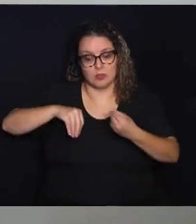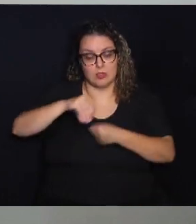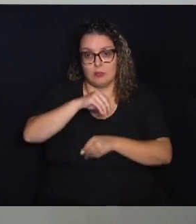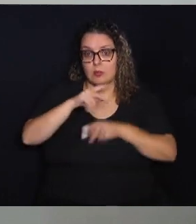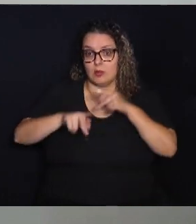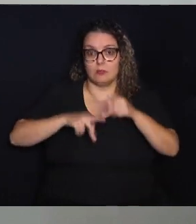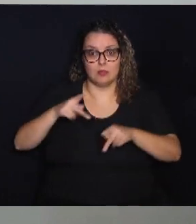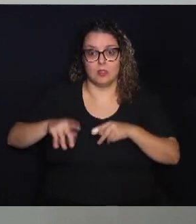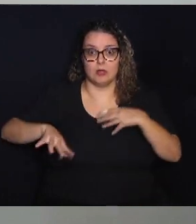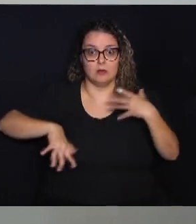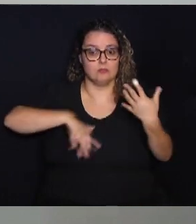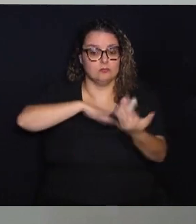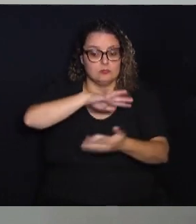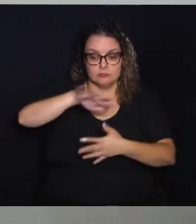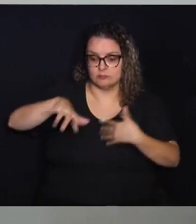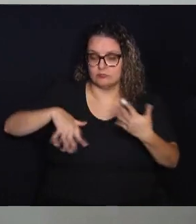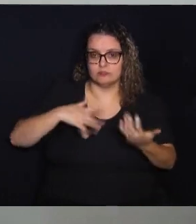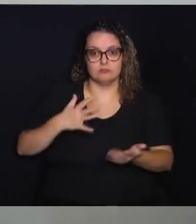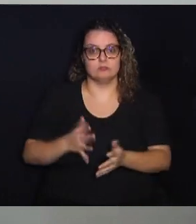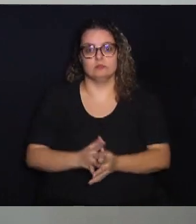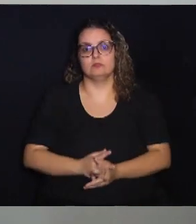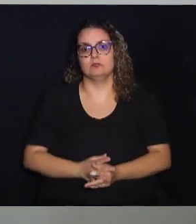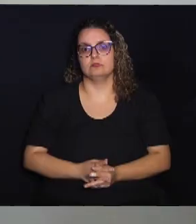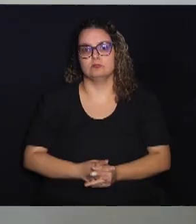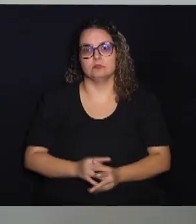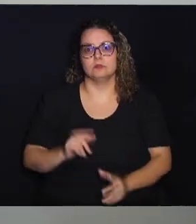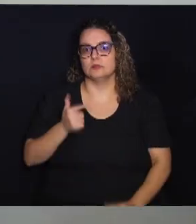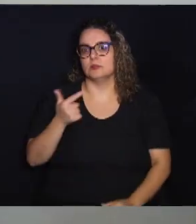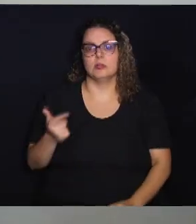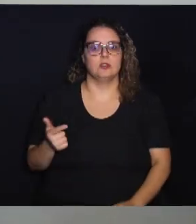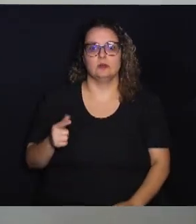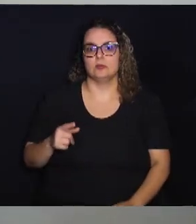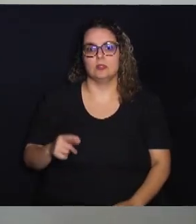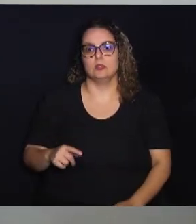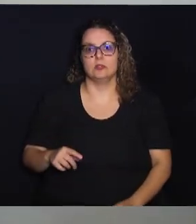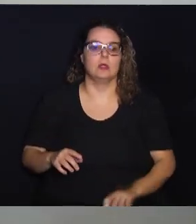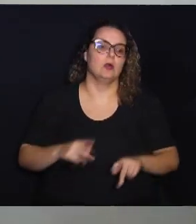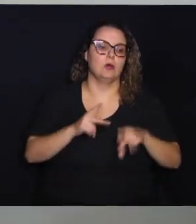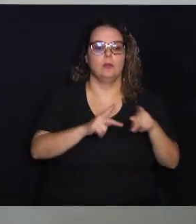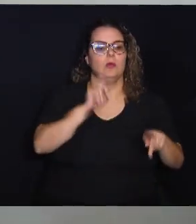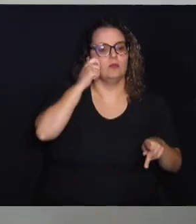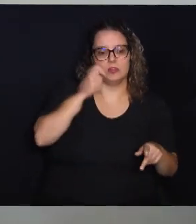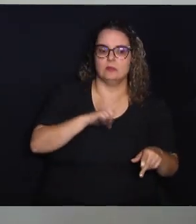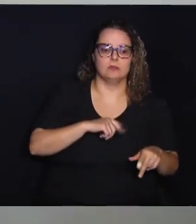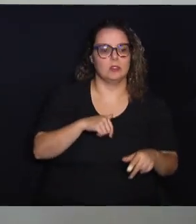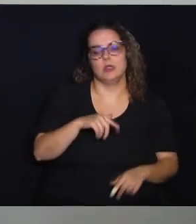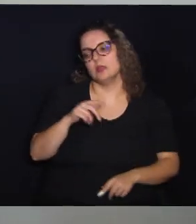população extremamente miscigenada, não dá para afirmar, não,